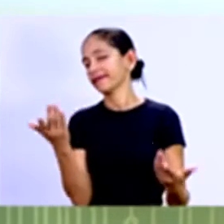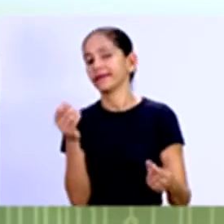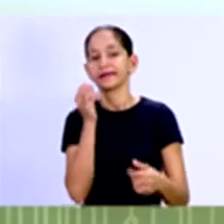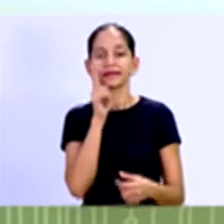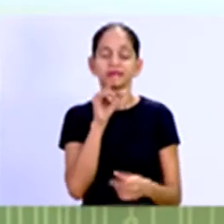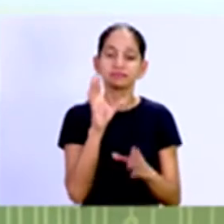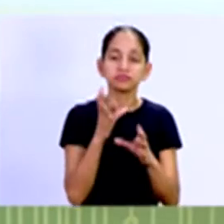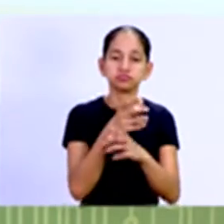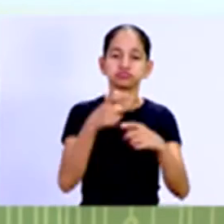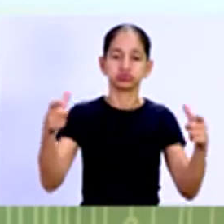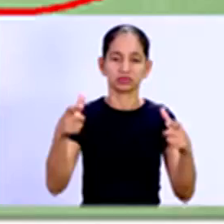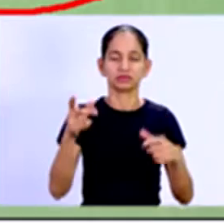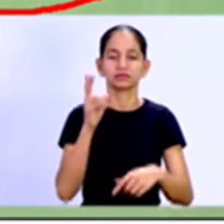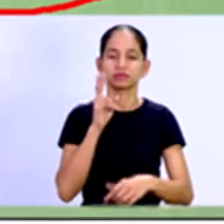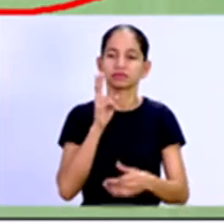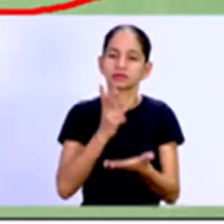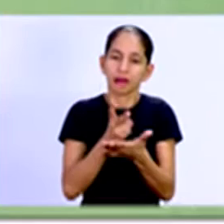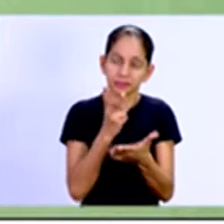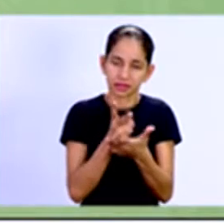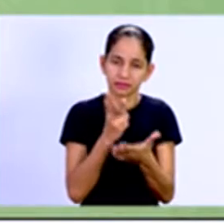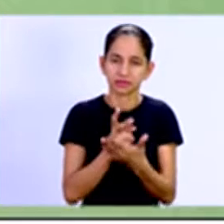com essa ideia, né?